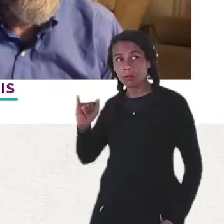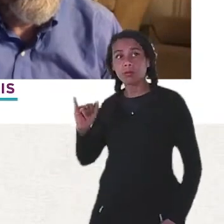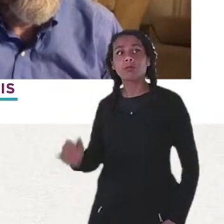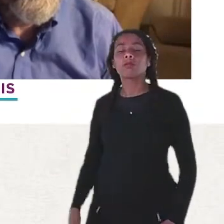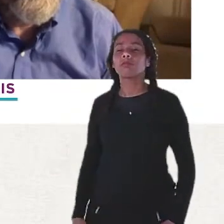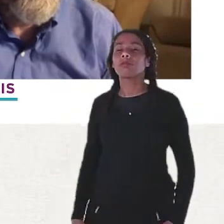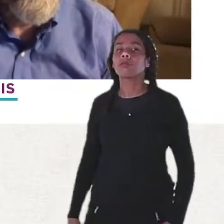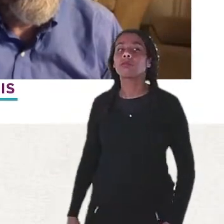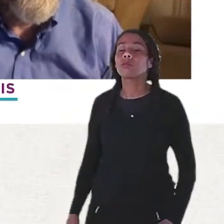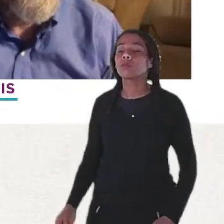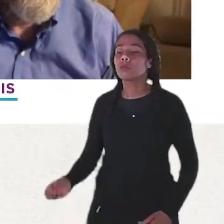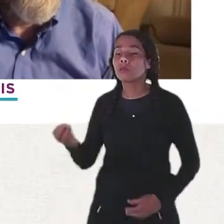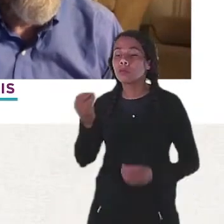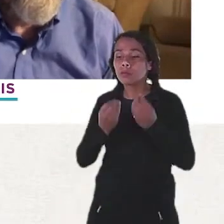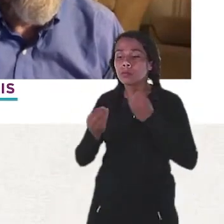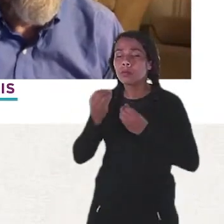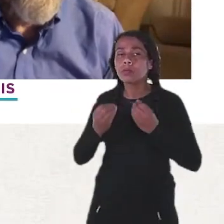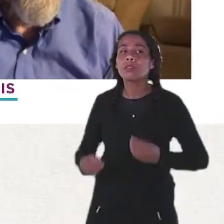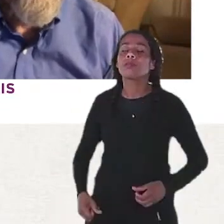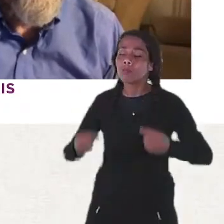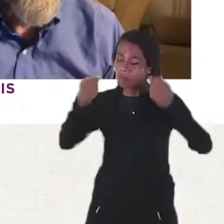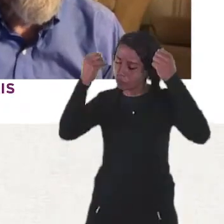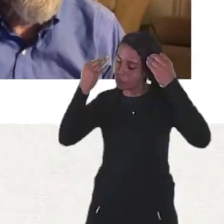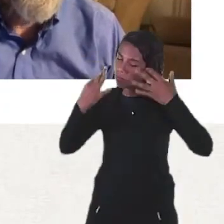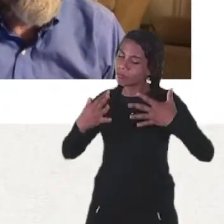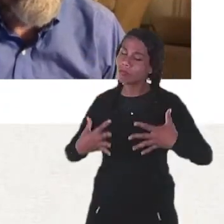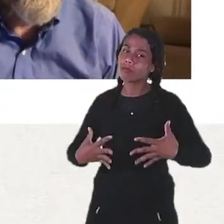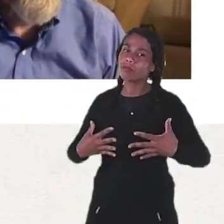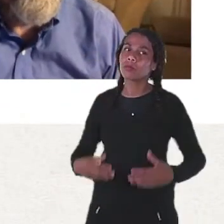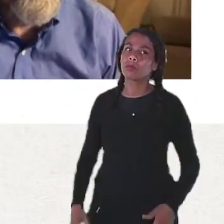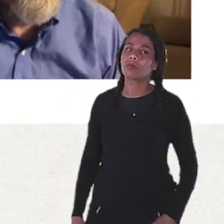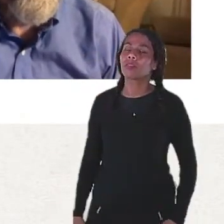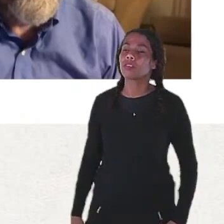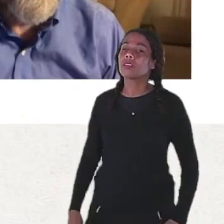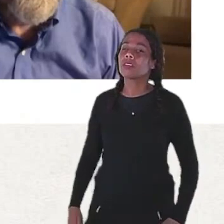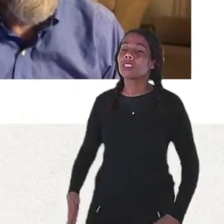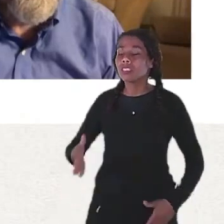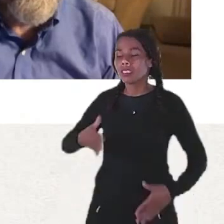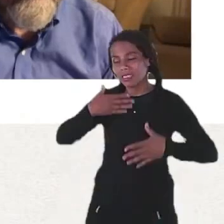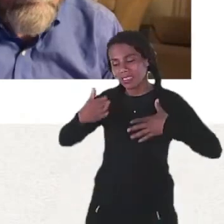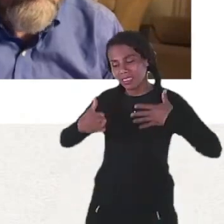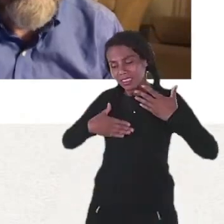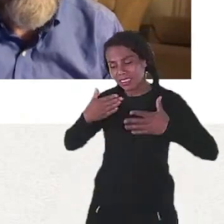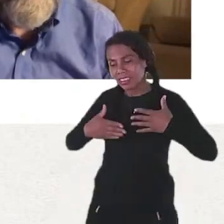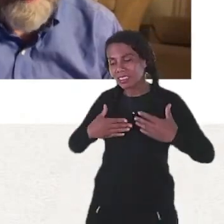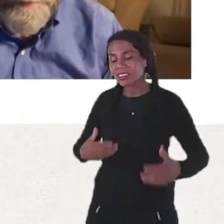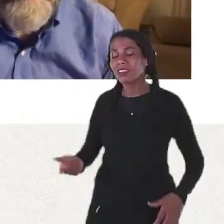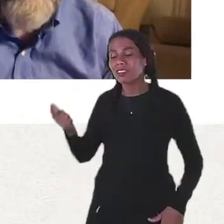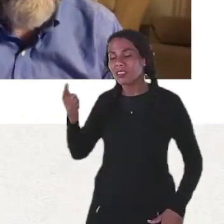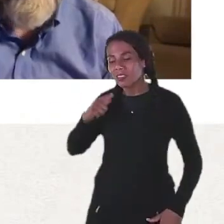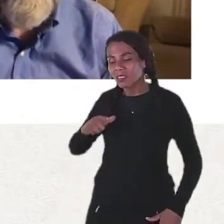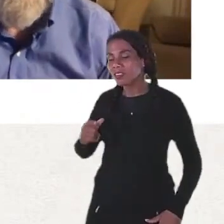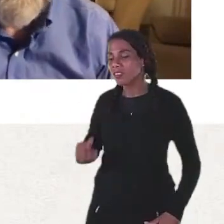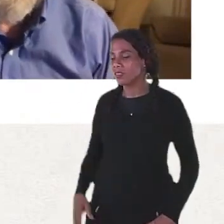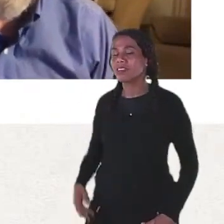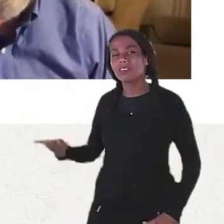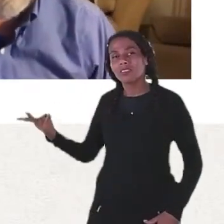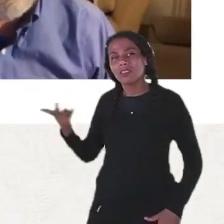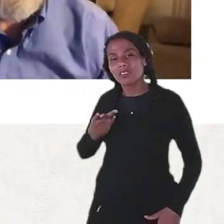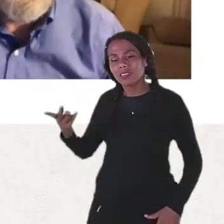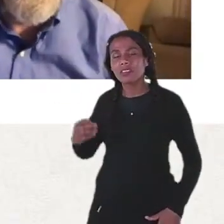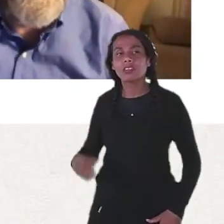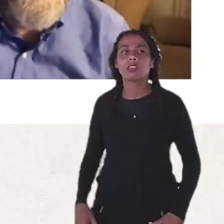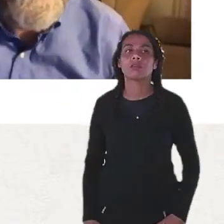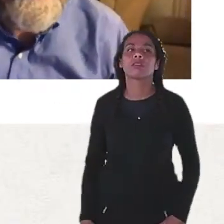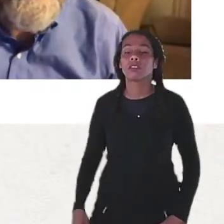puxa esses 3 livros para a gente, Miguel. E muito boa noite, muita alegria ter você comigo de novo. Muito obrigado, Afonso. É sempre